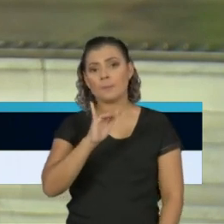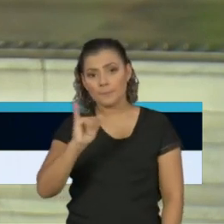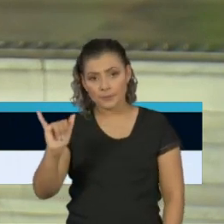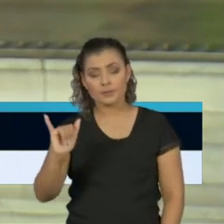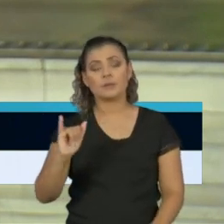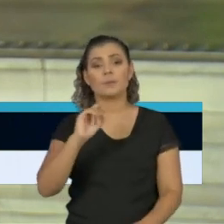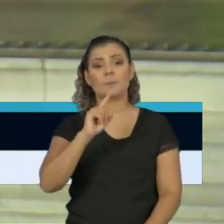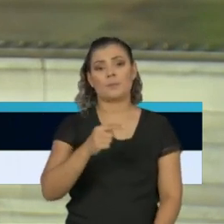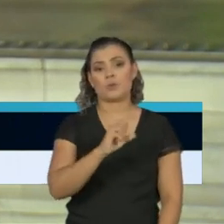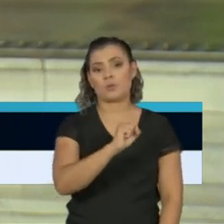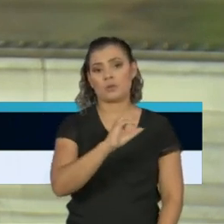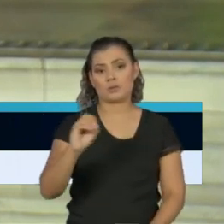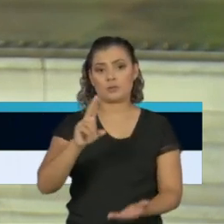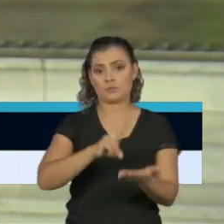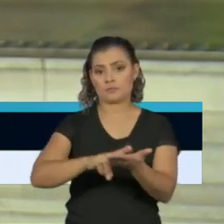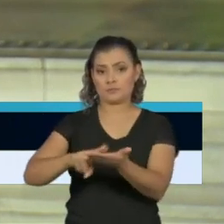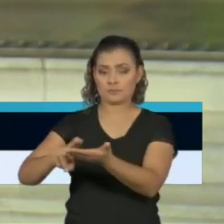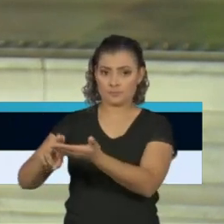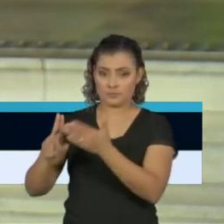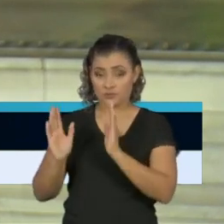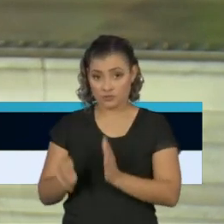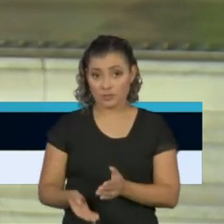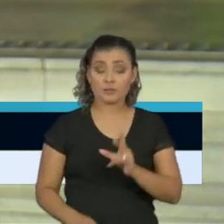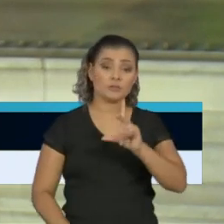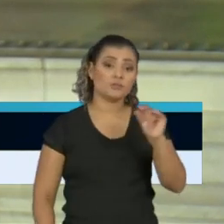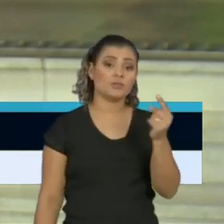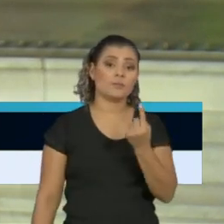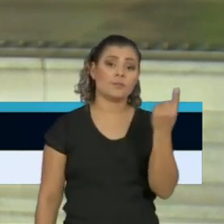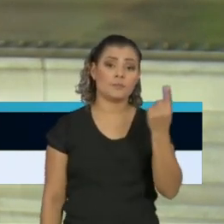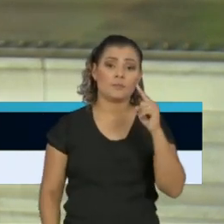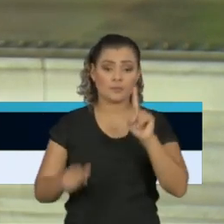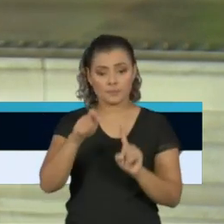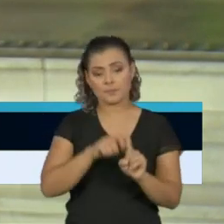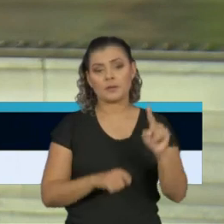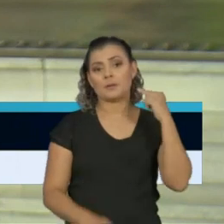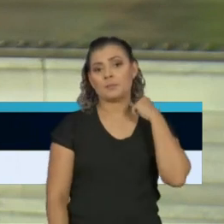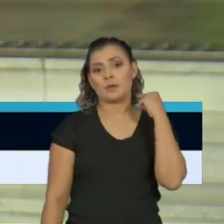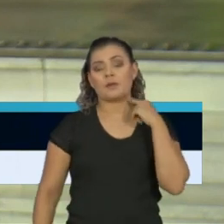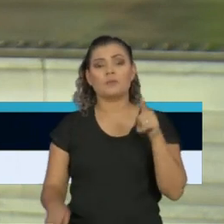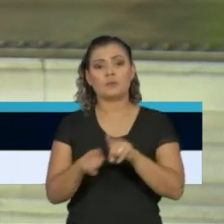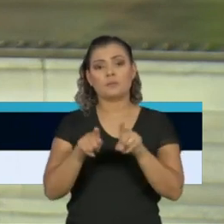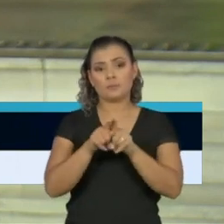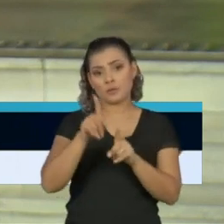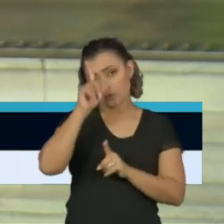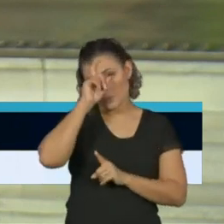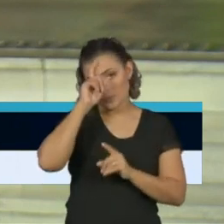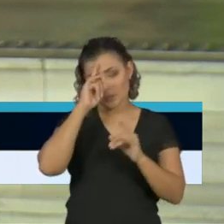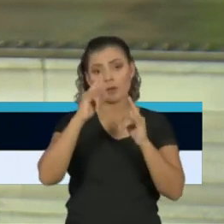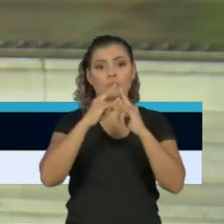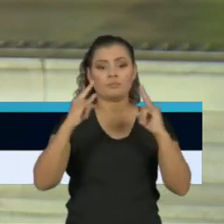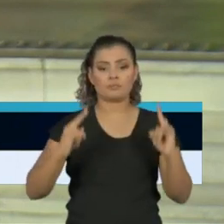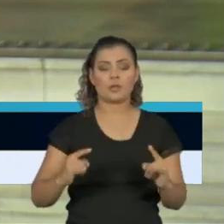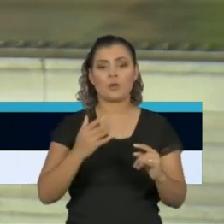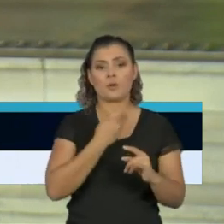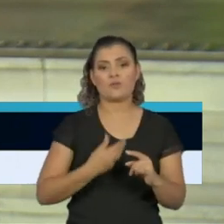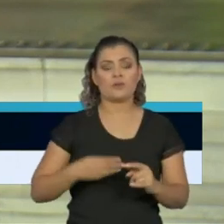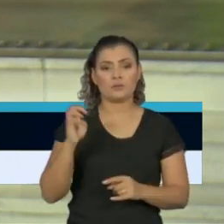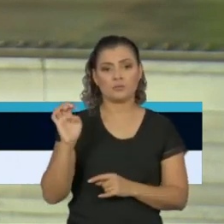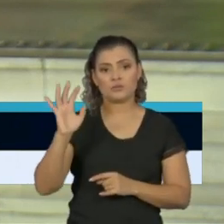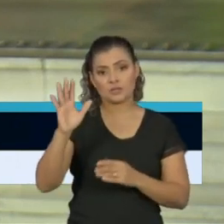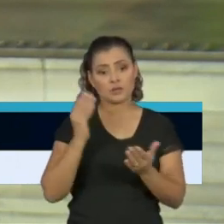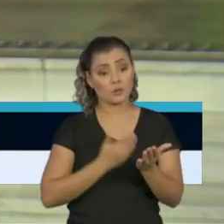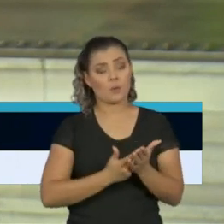1.800 leitos. E no próximo dia 1º de maio, o Hospital de Campanha que o Governo do Estado abre